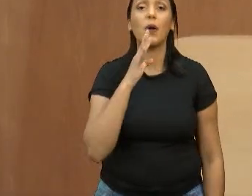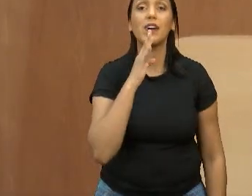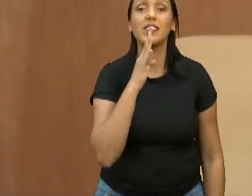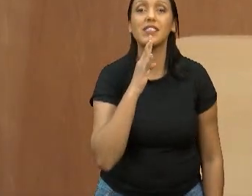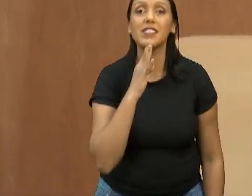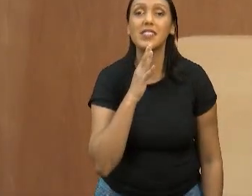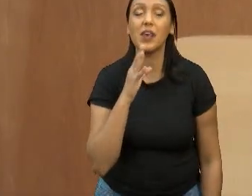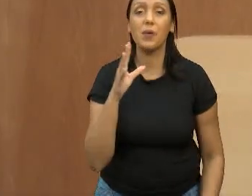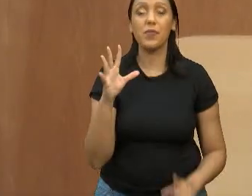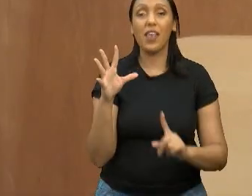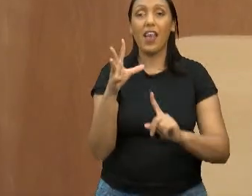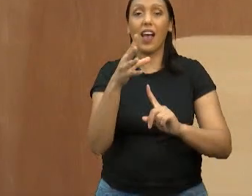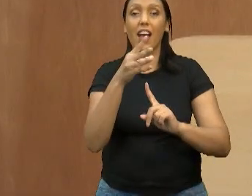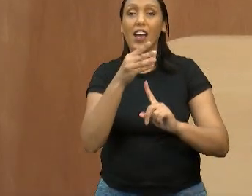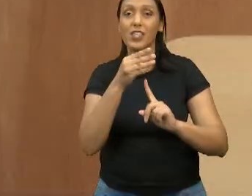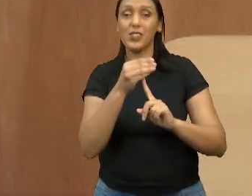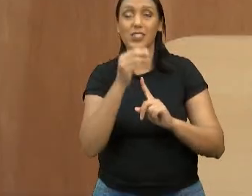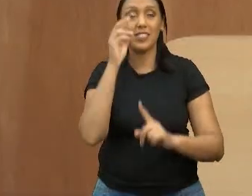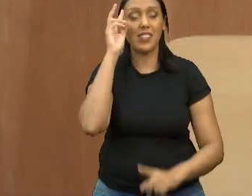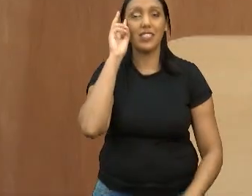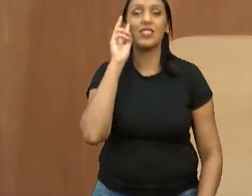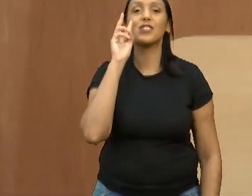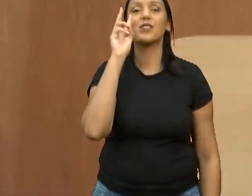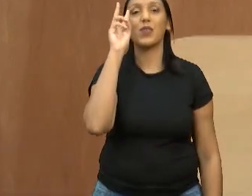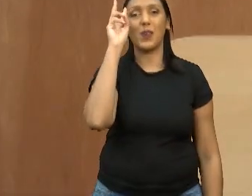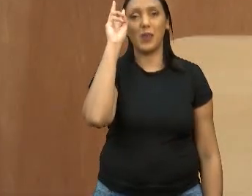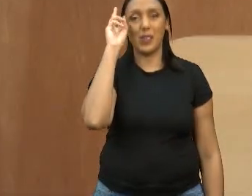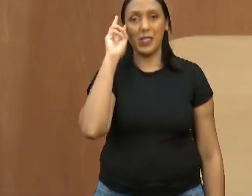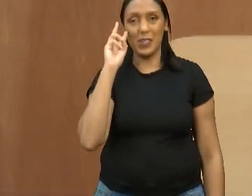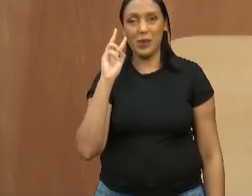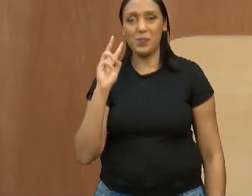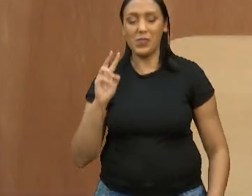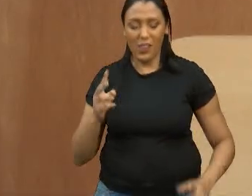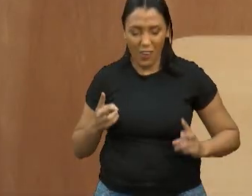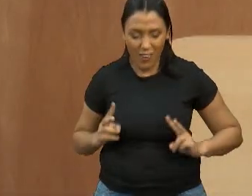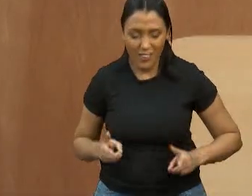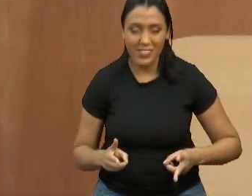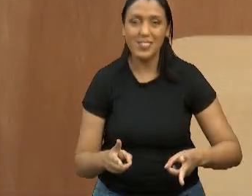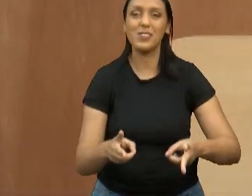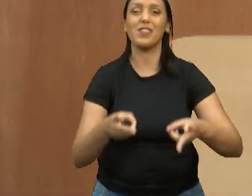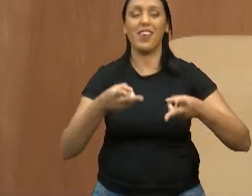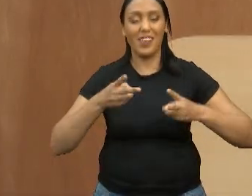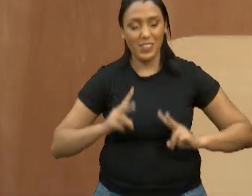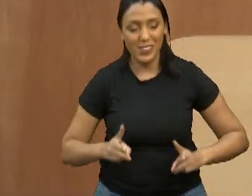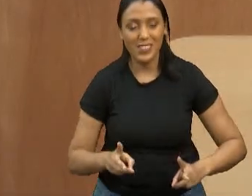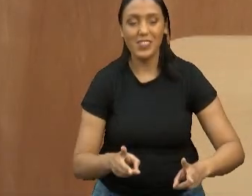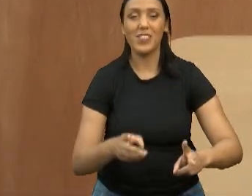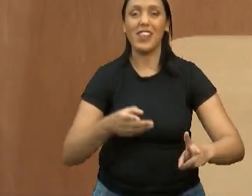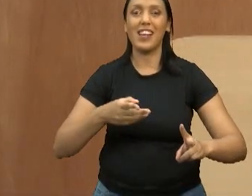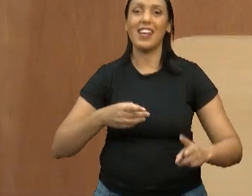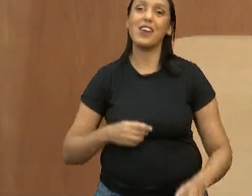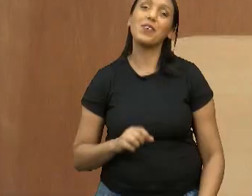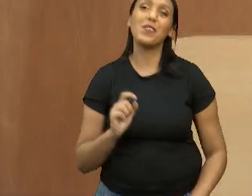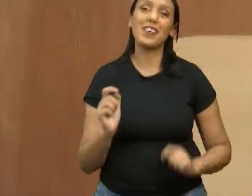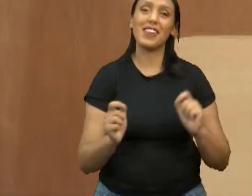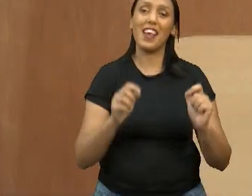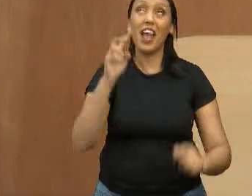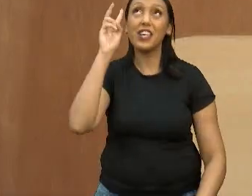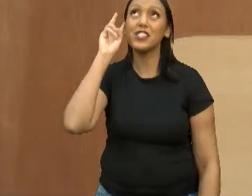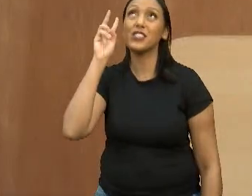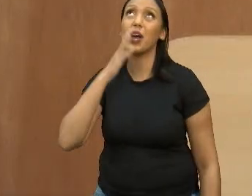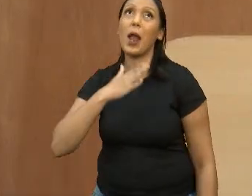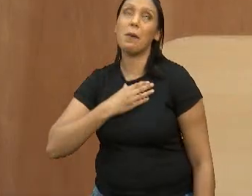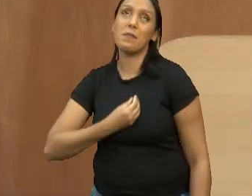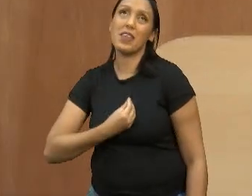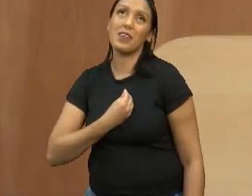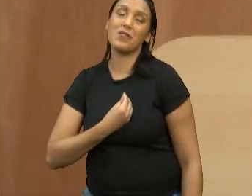artistas, contando histórias e vamos continuar contando histórias. Talvez a história da nossa vida,